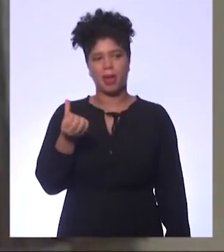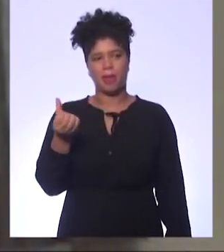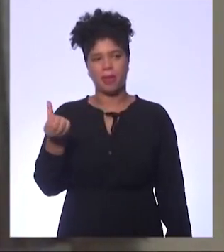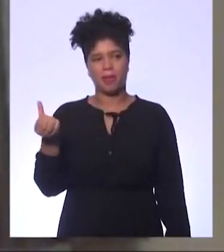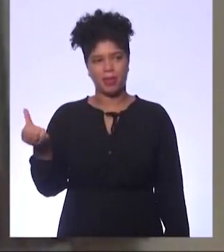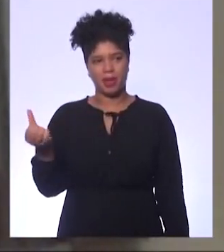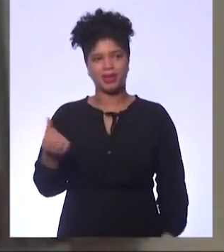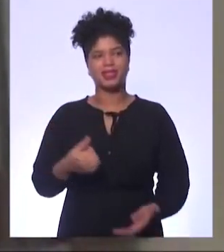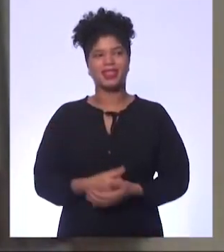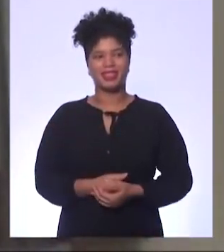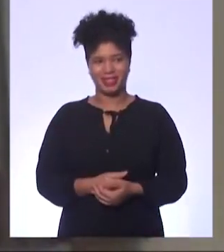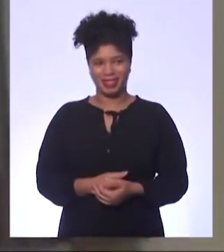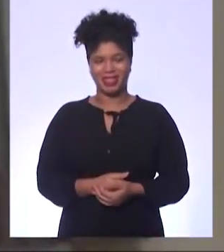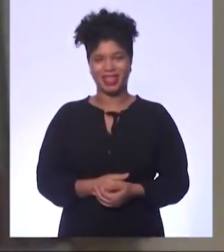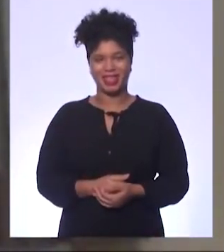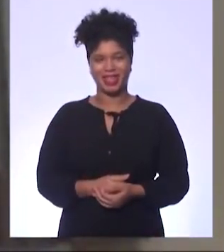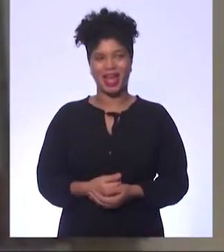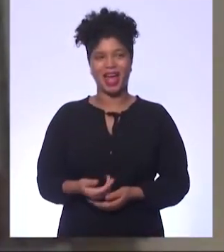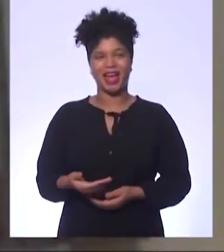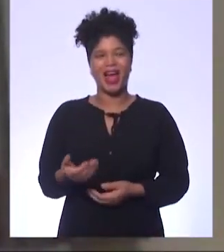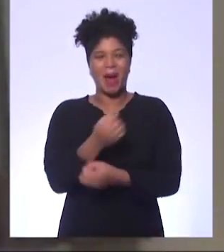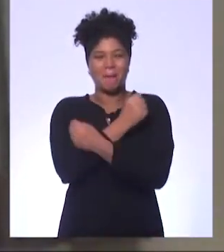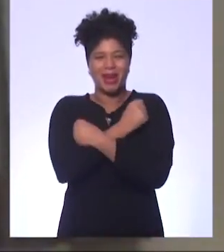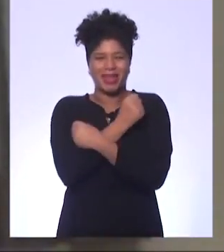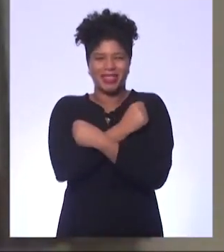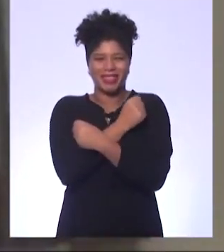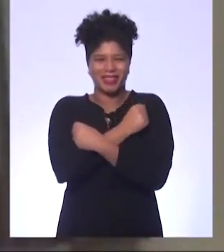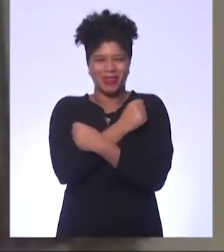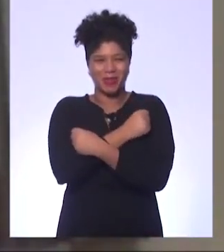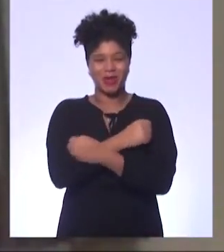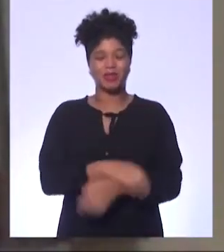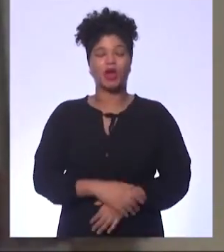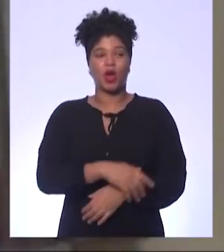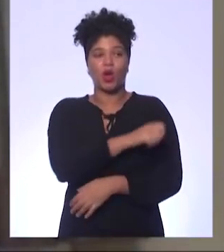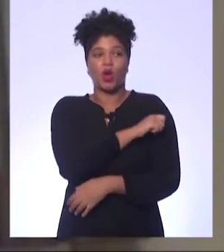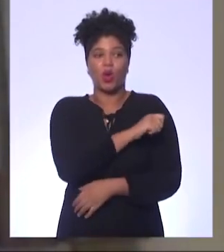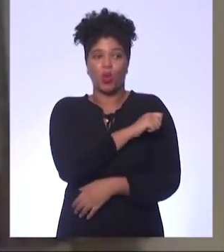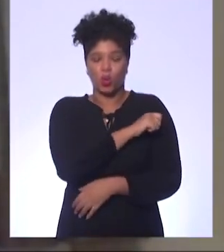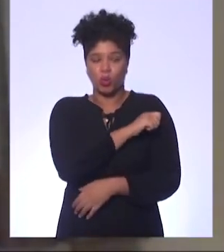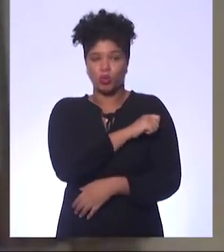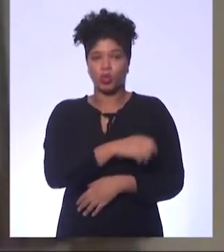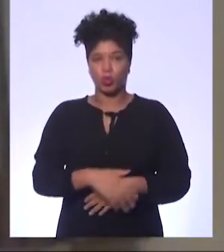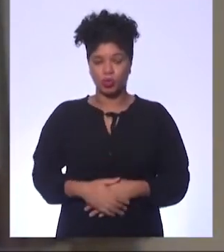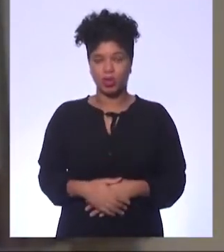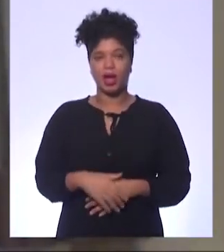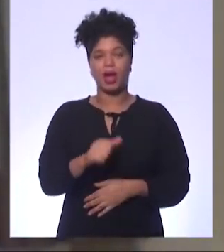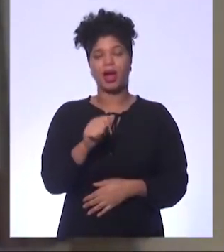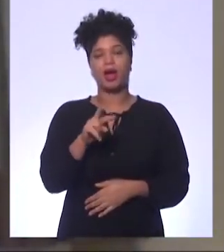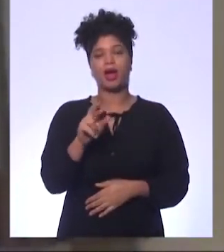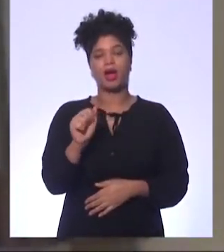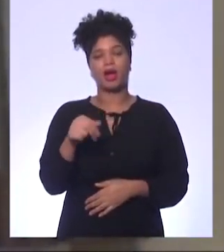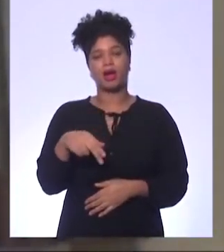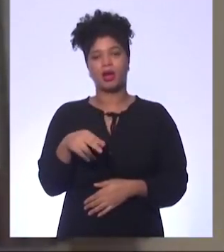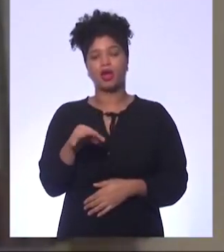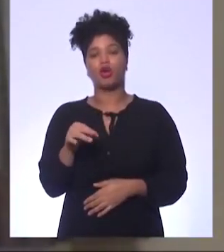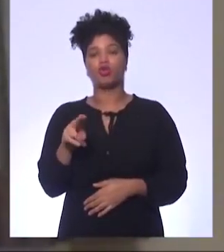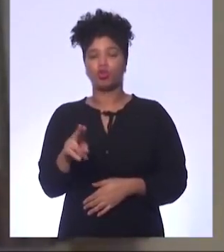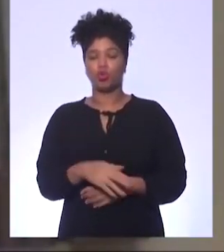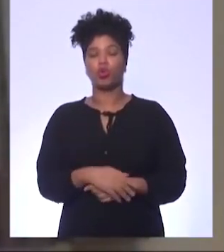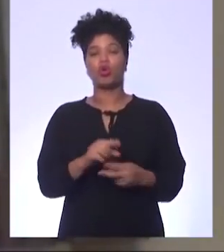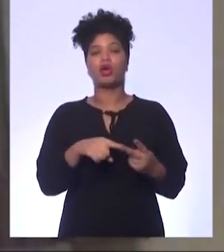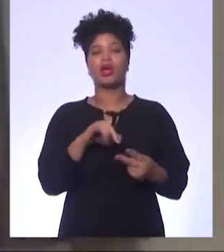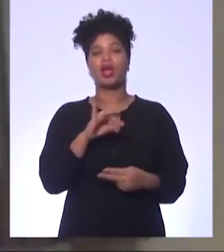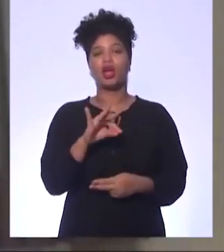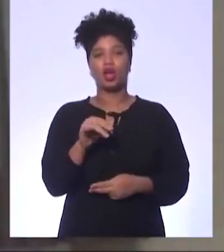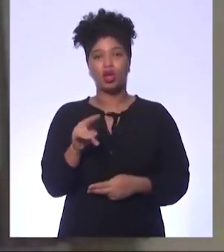3,666. Isso mesmo. Então, vou montar um grande abraço para os alunos de Arandu, Itu, Leme,